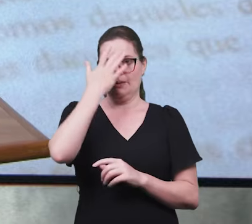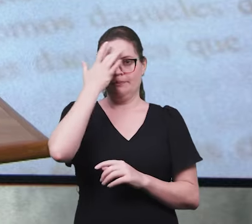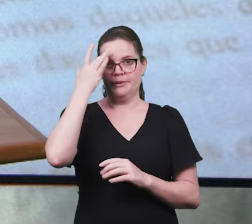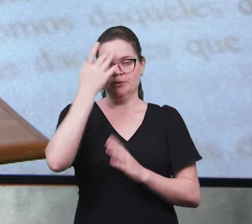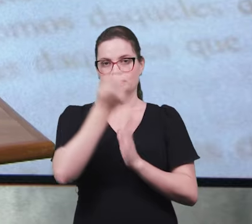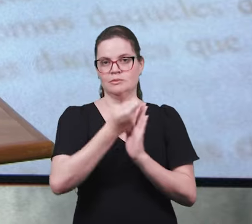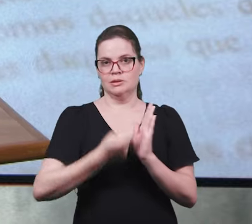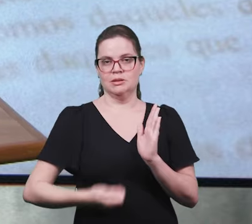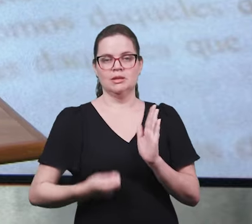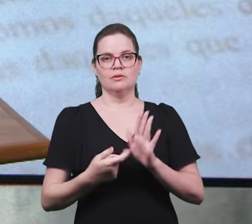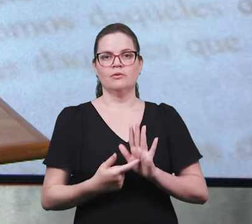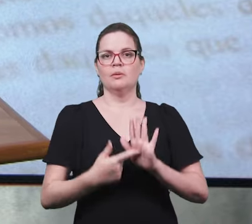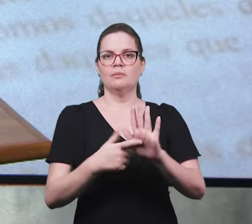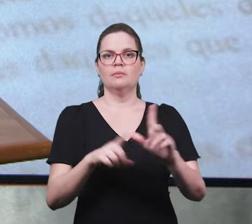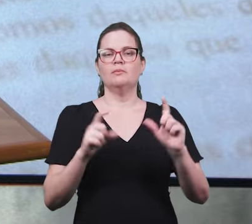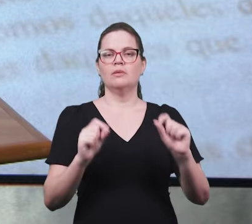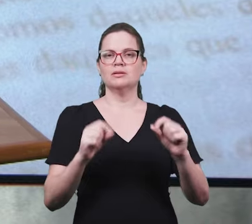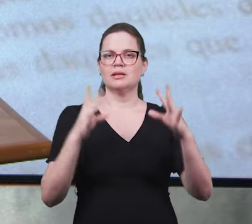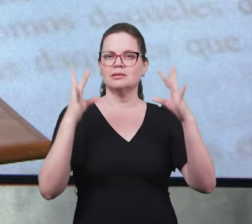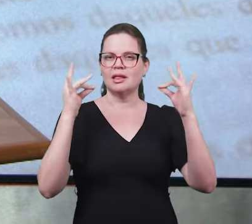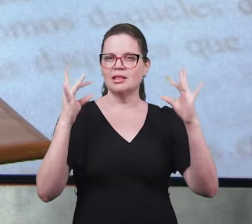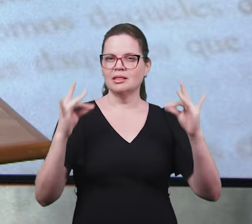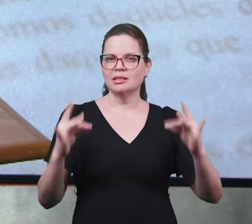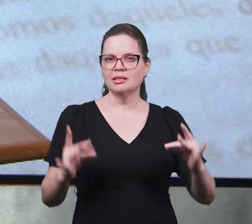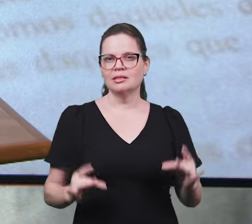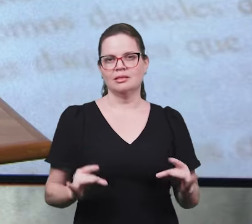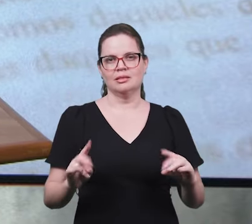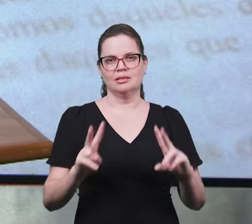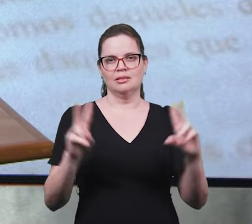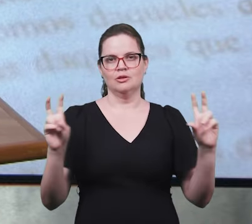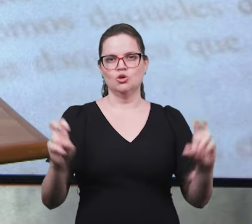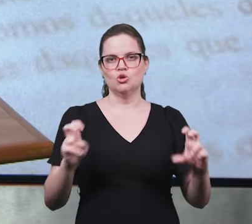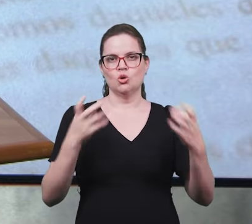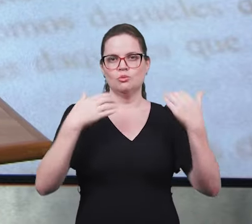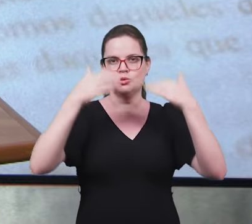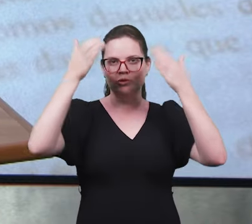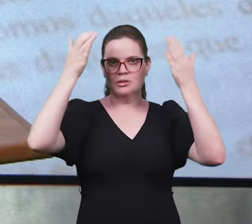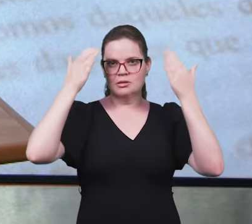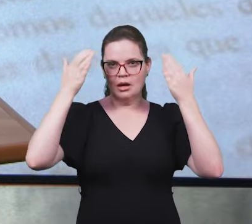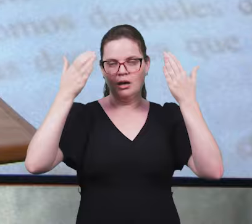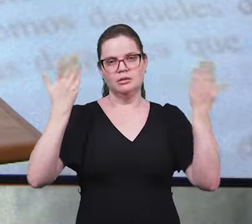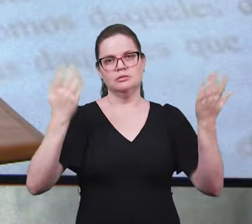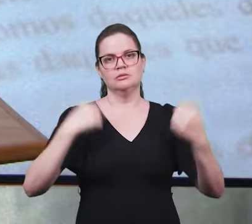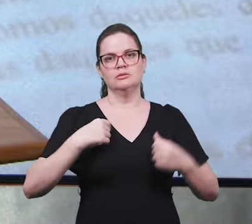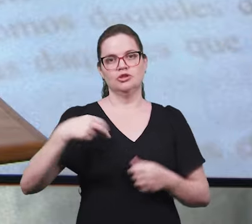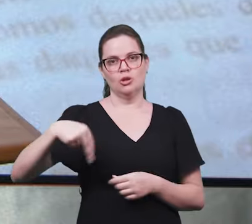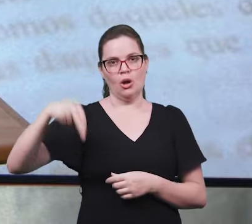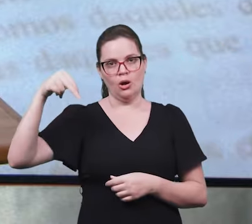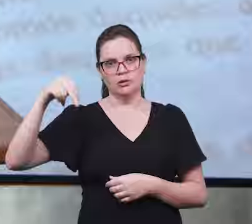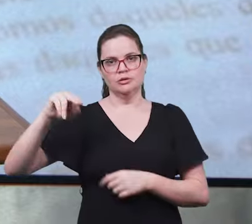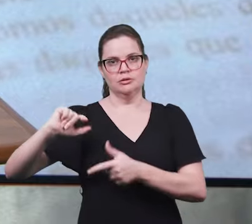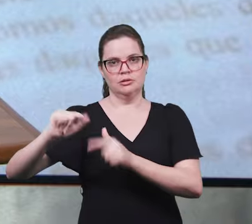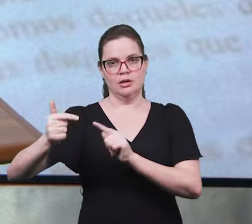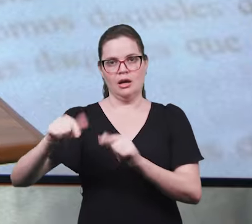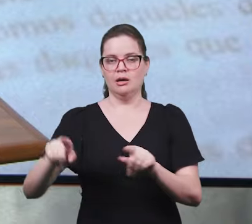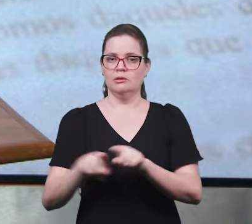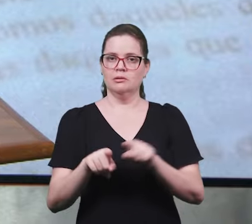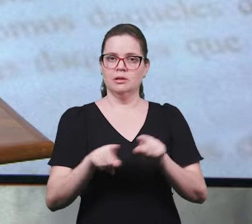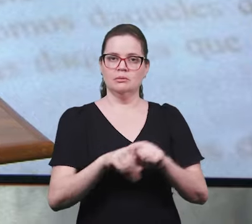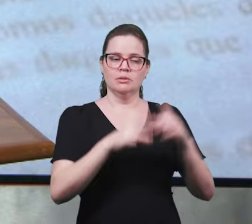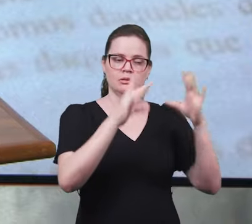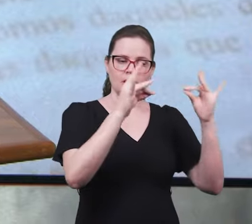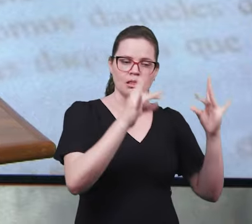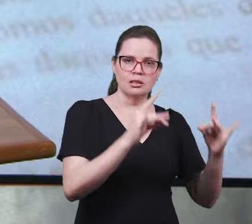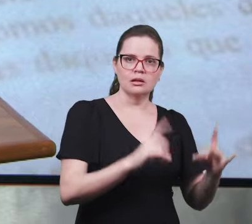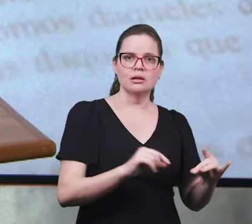sagrado oferece muitos detalhes sobre a vida dos reis no reino do norte, como a